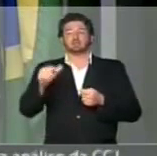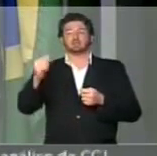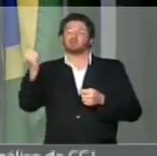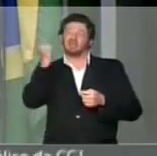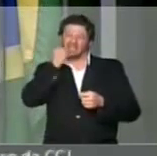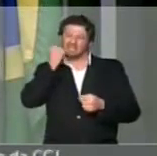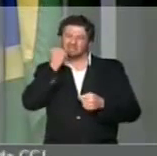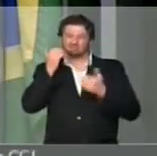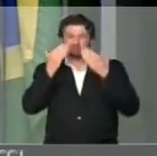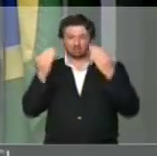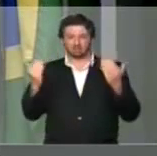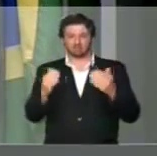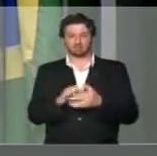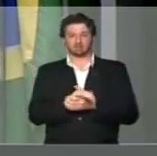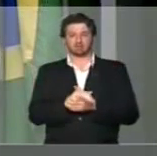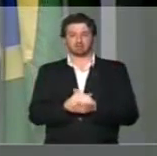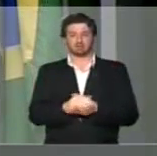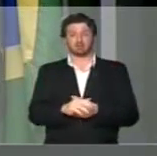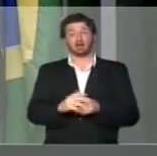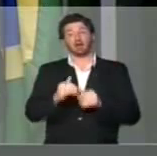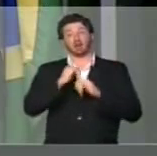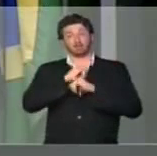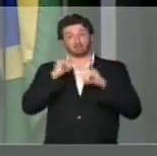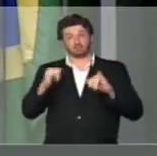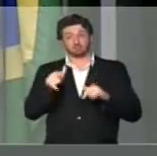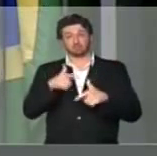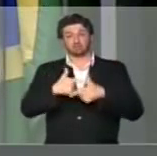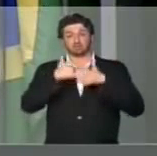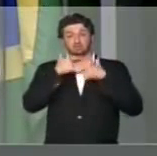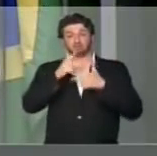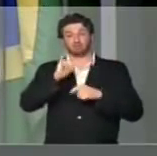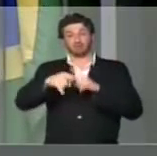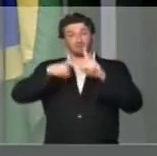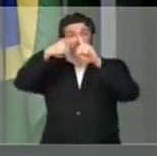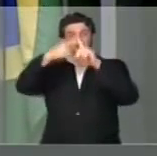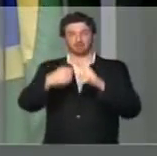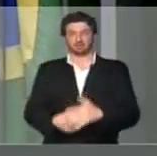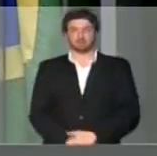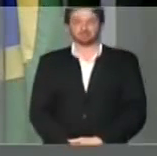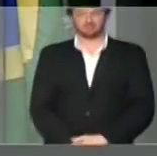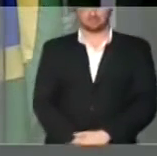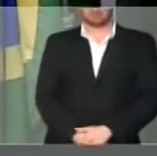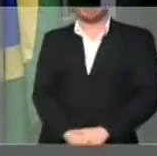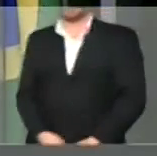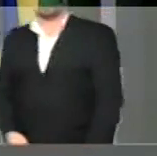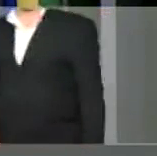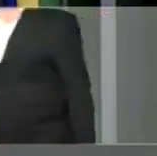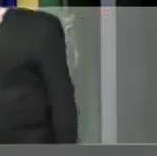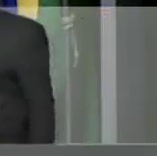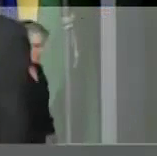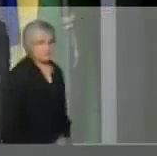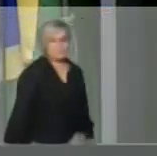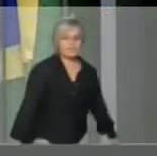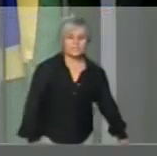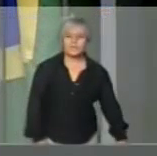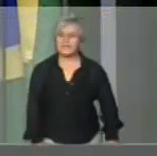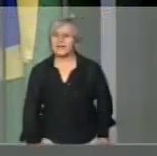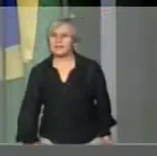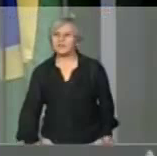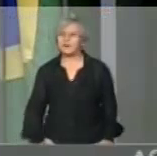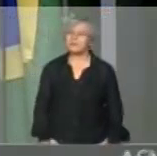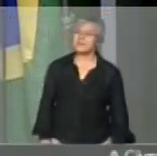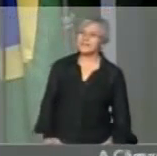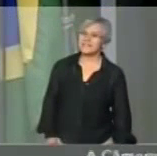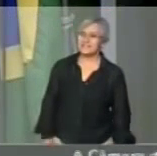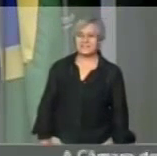descarada. Avisa que a recessão vai aumentar. A crise atual não